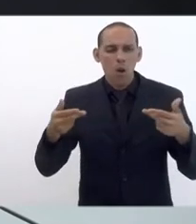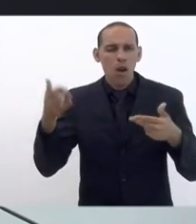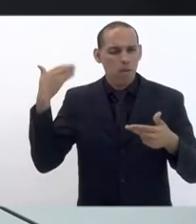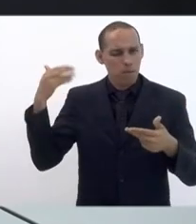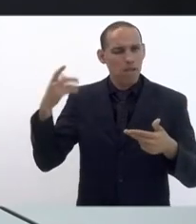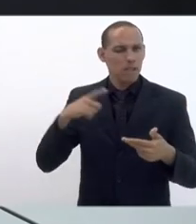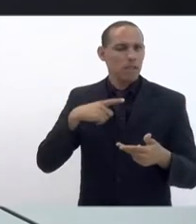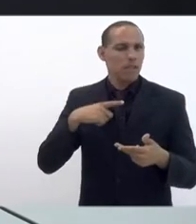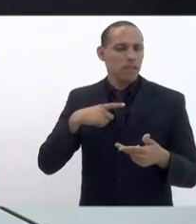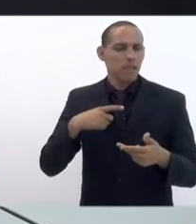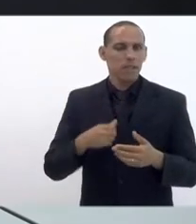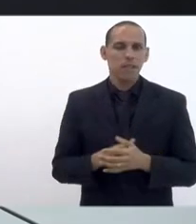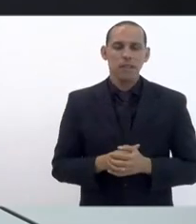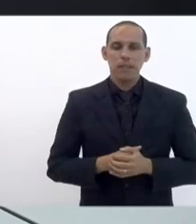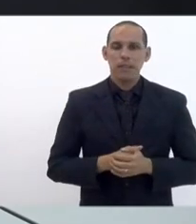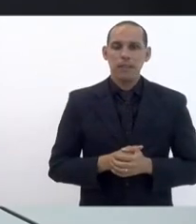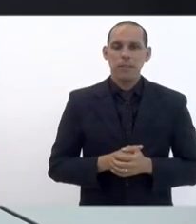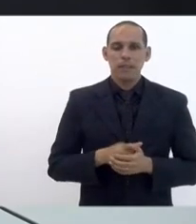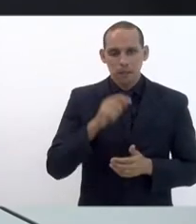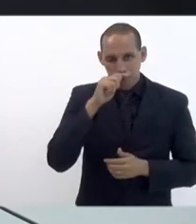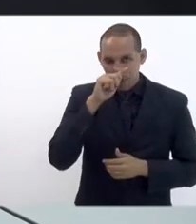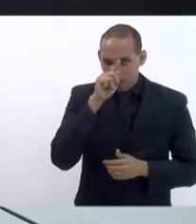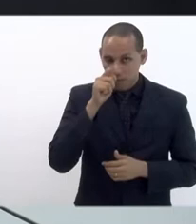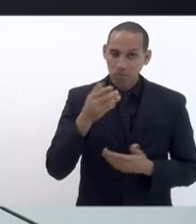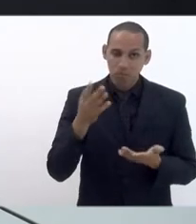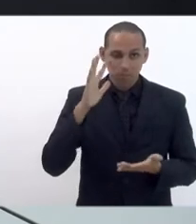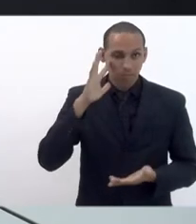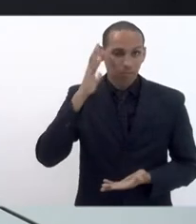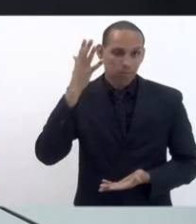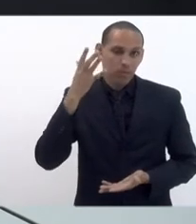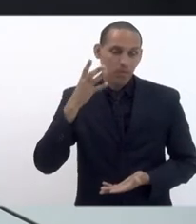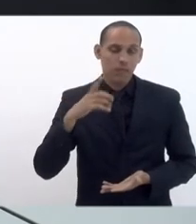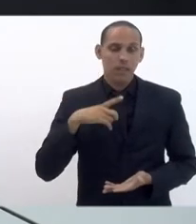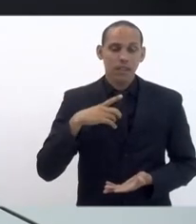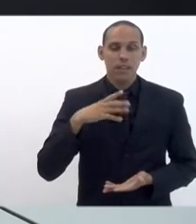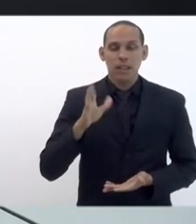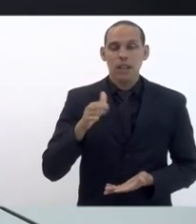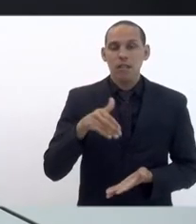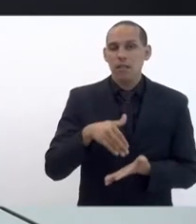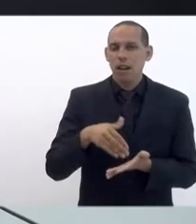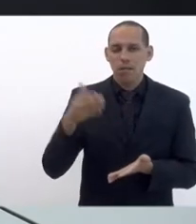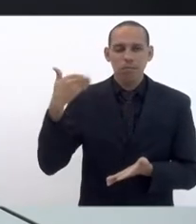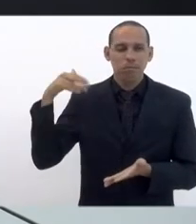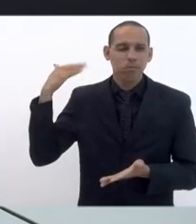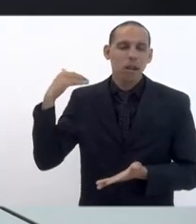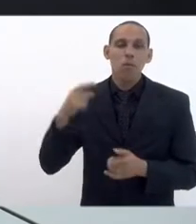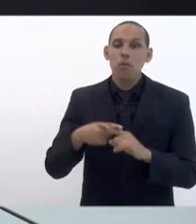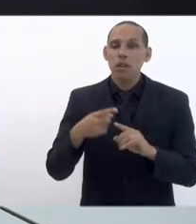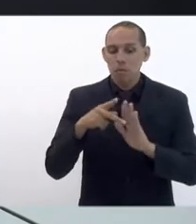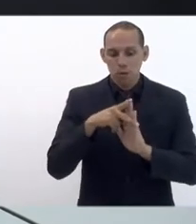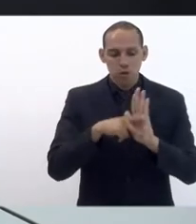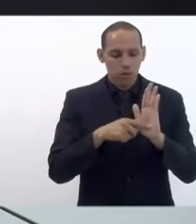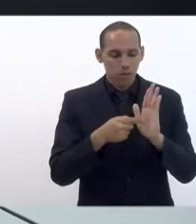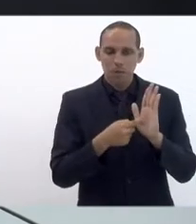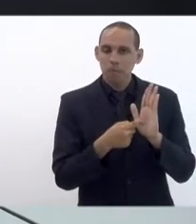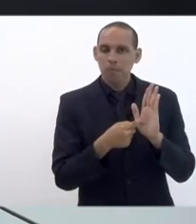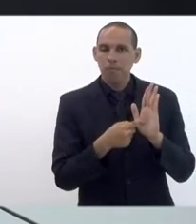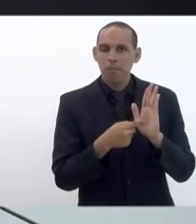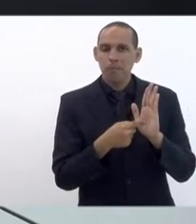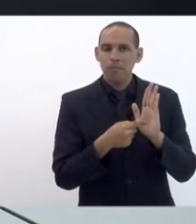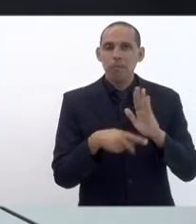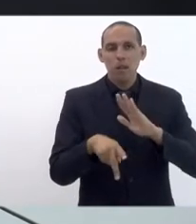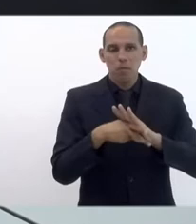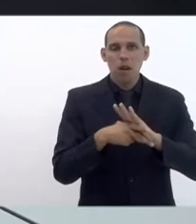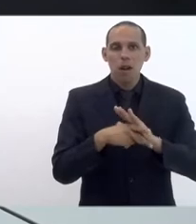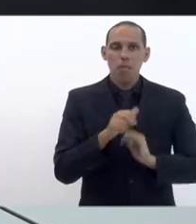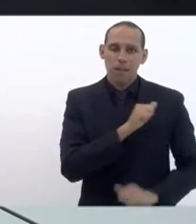né, nessa decisão final. Porque esse projeto do André